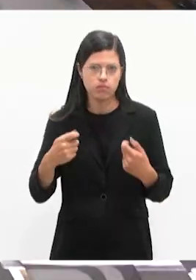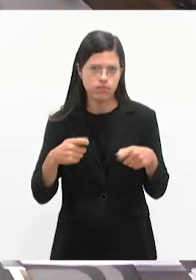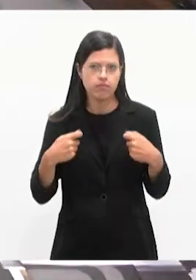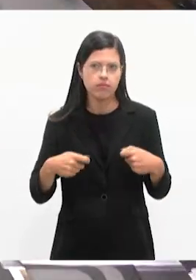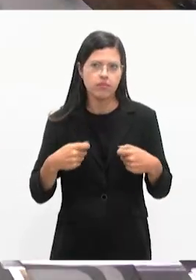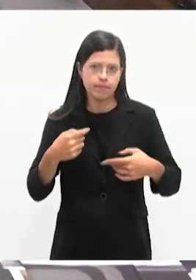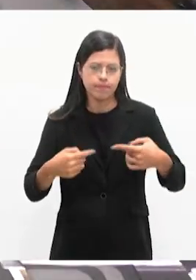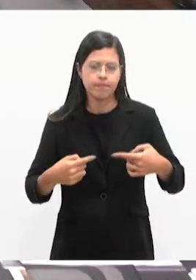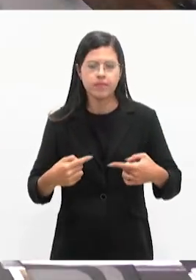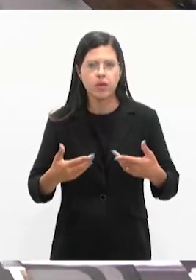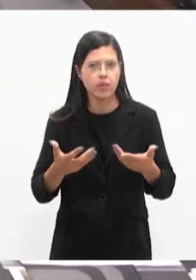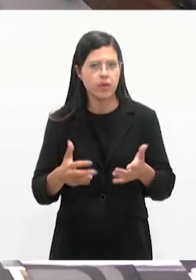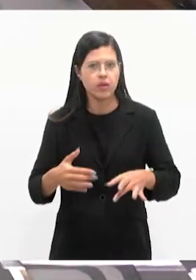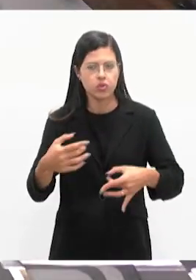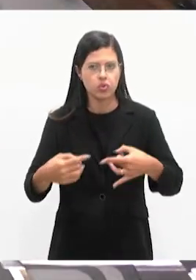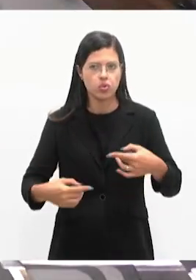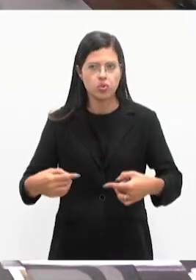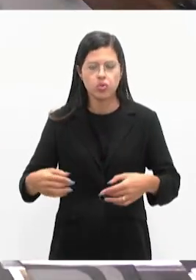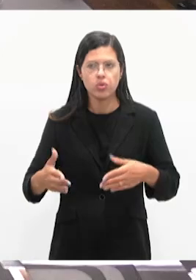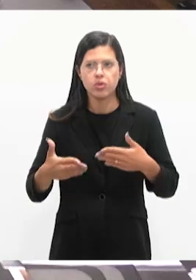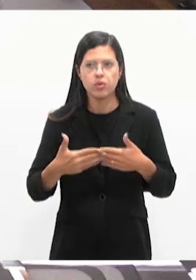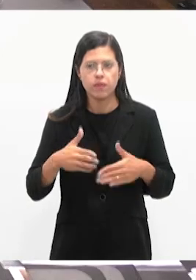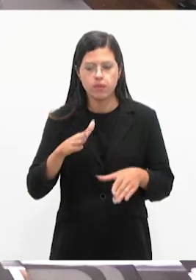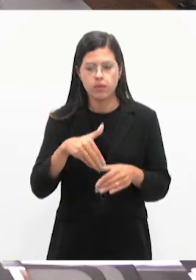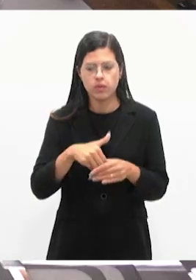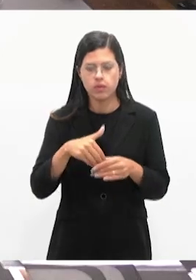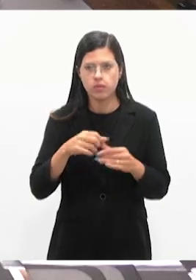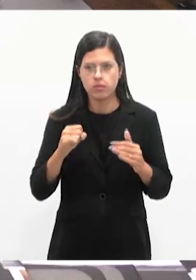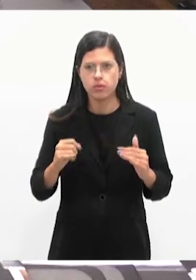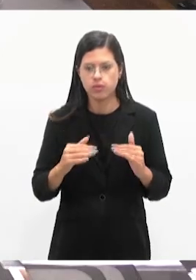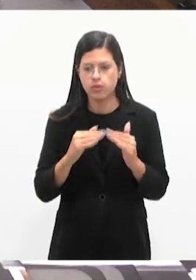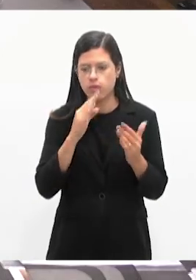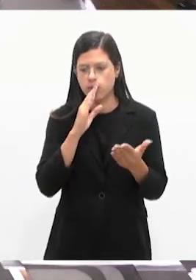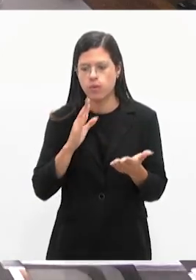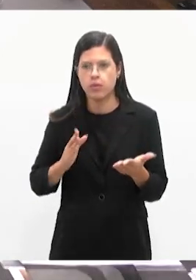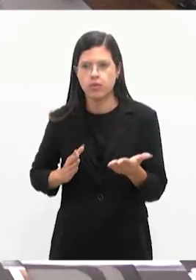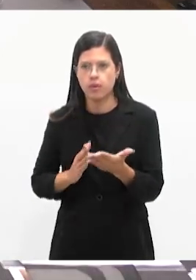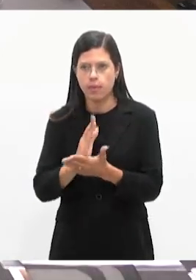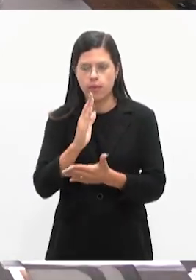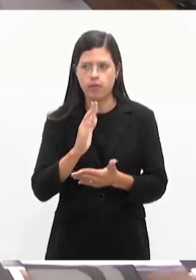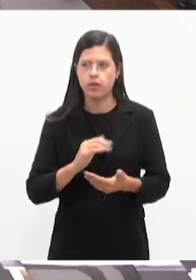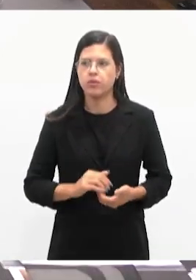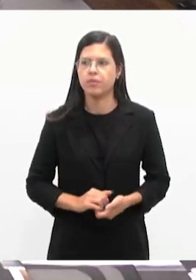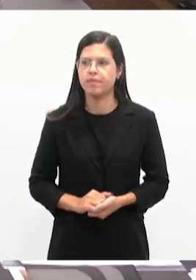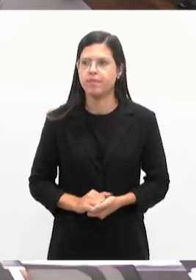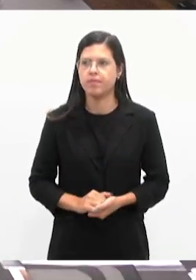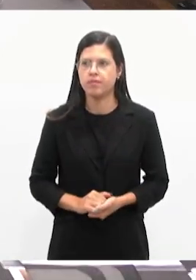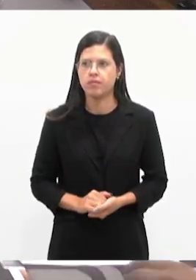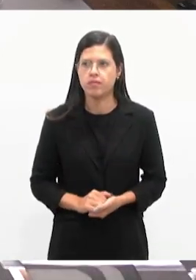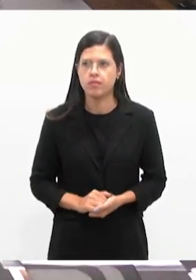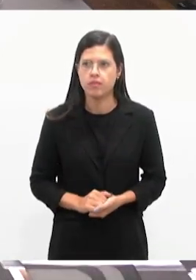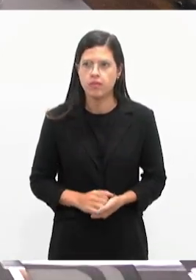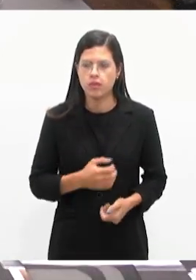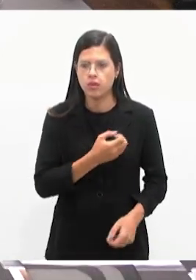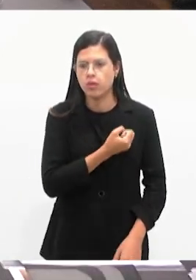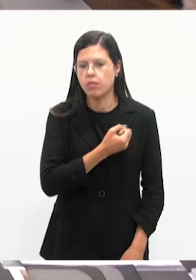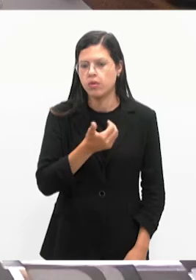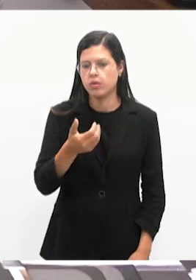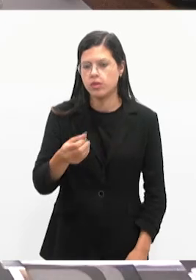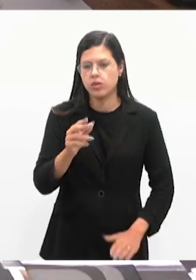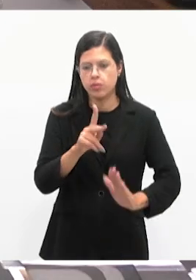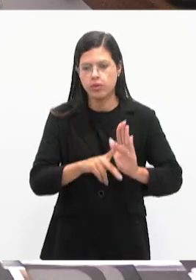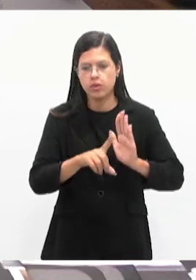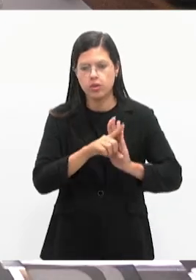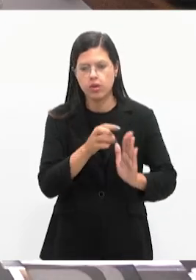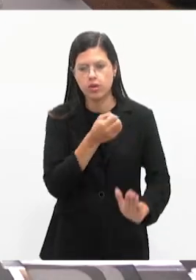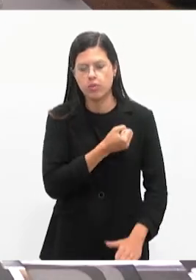Não havendo mais quem queira discutir, em votação, os senhores que aprovam permaneçam como estão. Aprovado. Item 16 da pauta, o projeto de